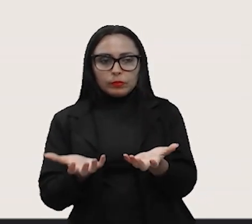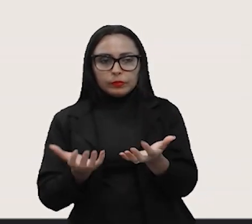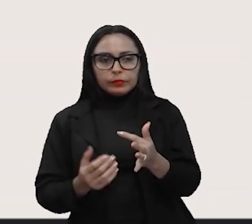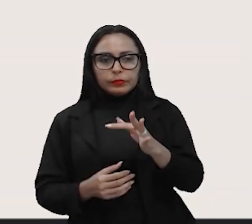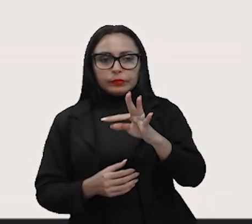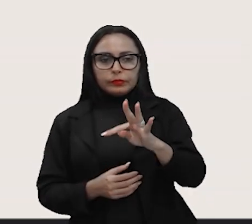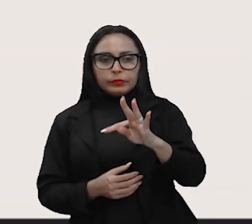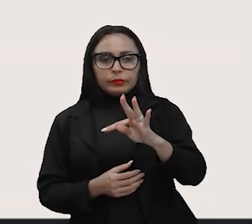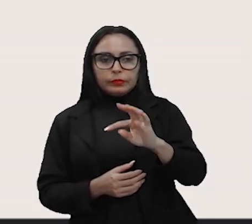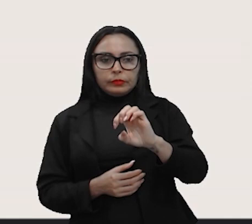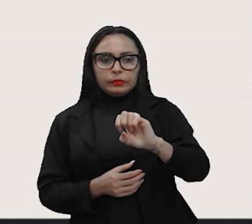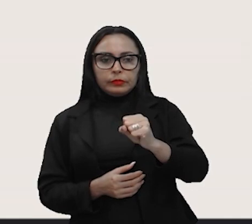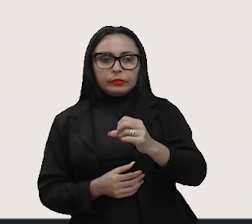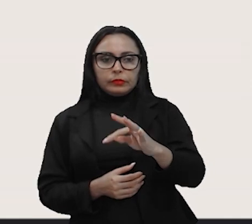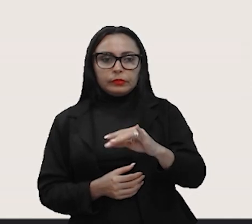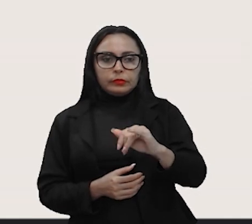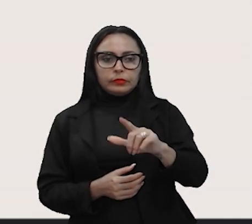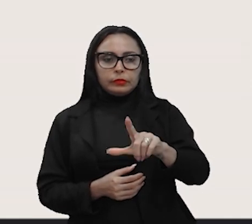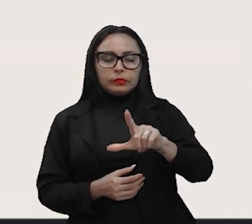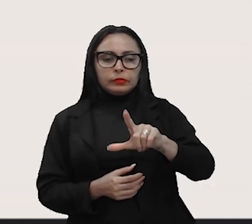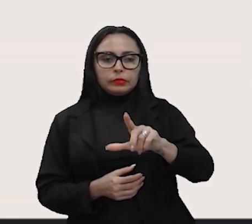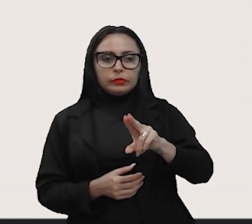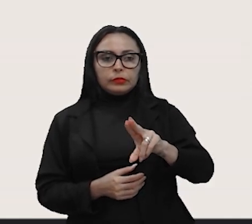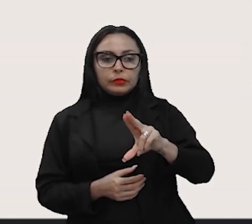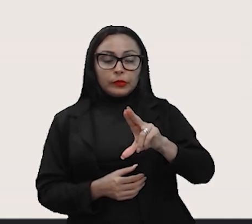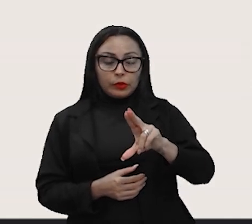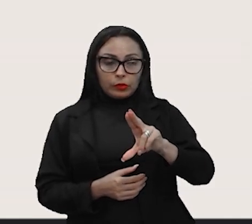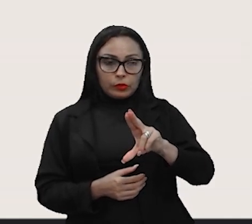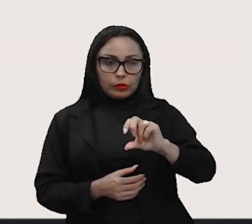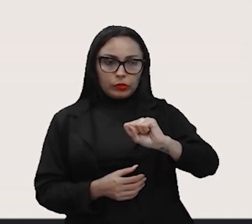E eu tenho a sexual feminina,